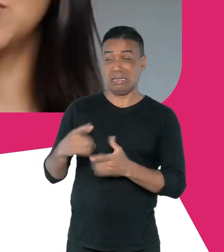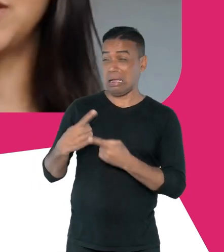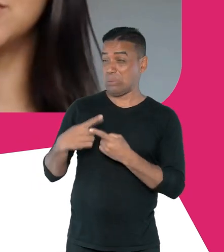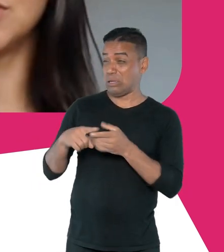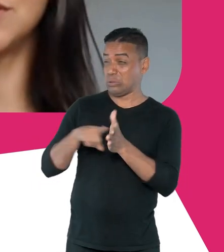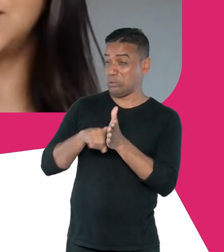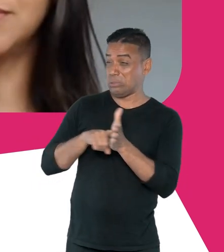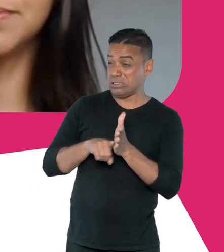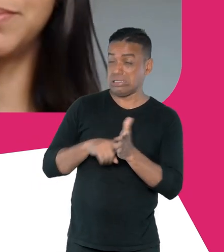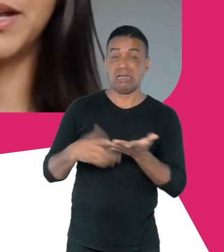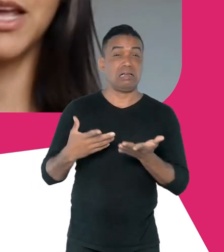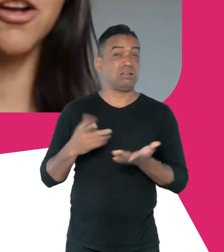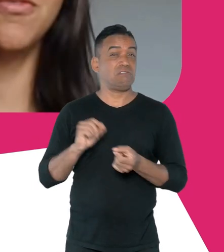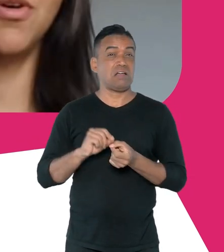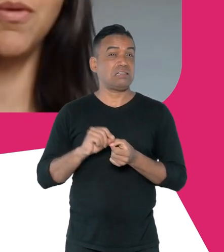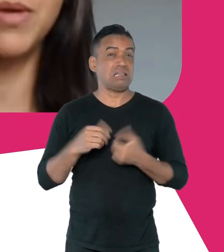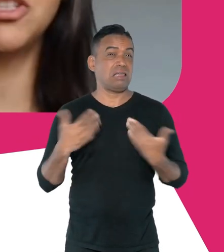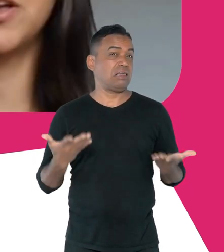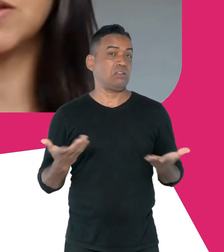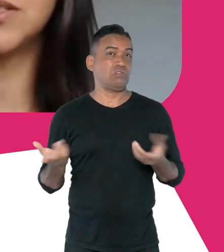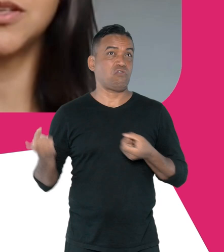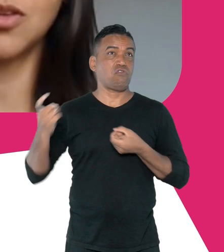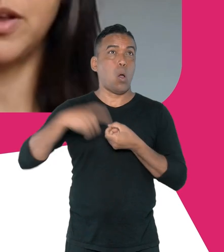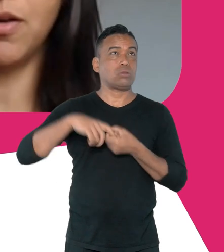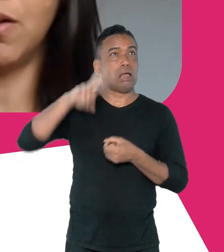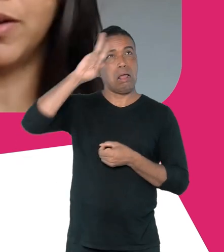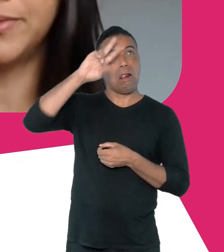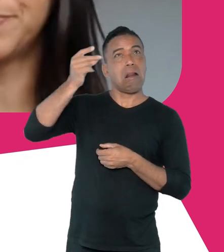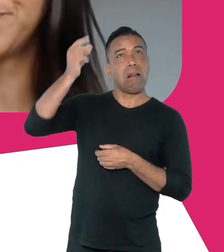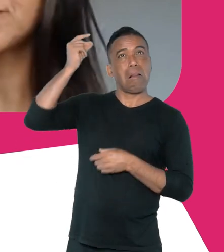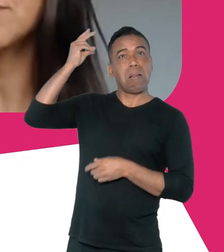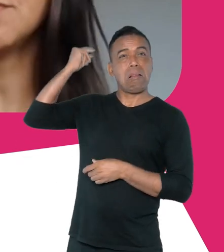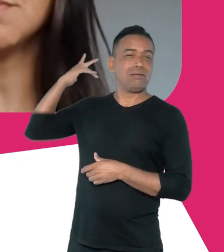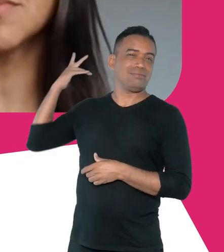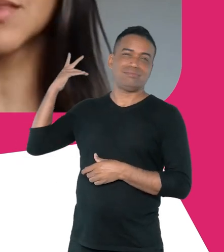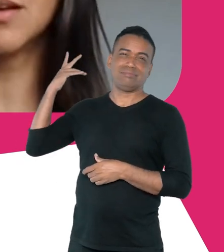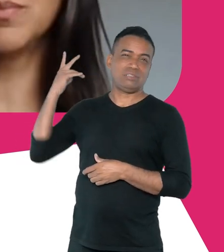estou fazendo isso, assim? Para que eu vou mexer com essa história agora?